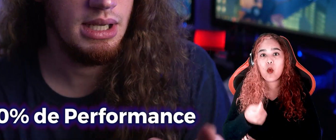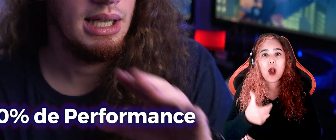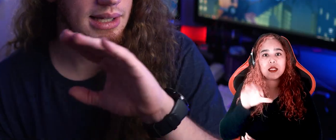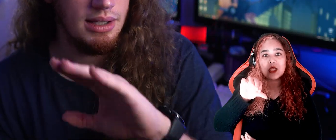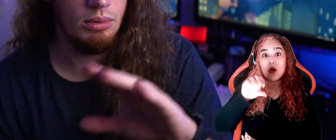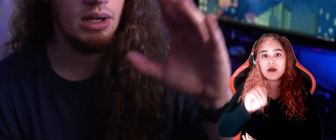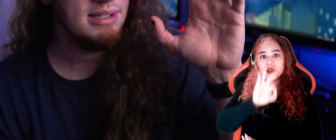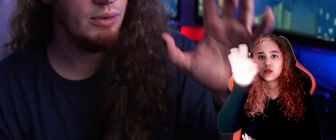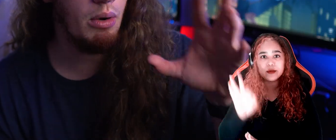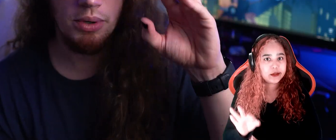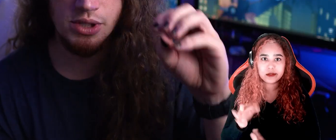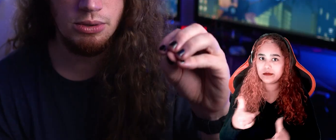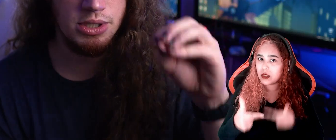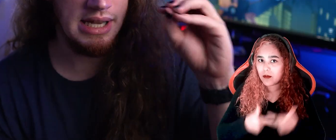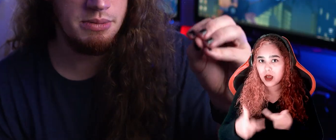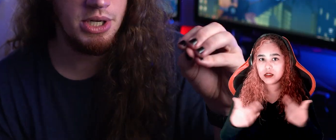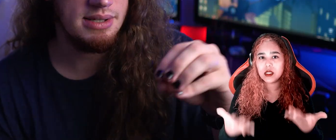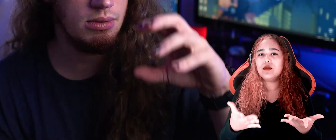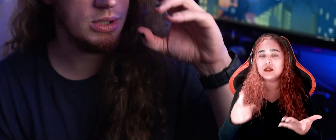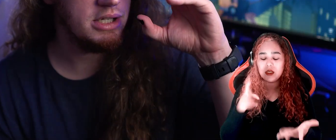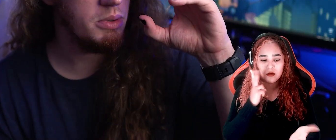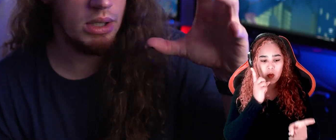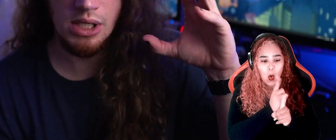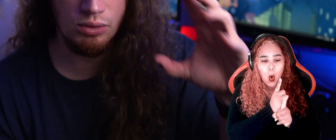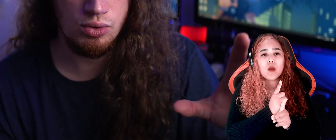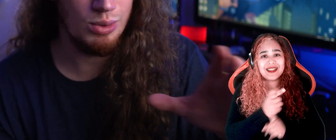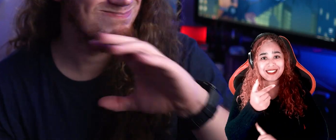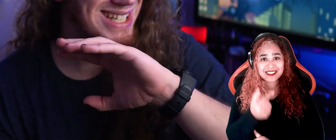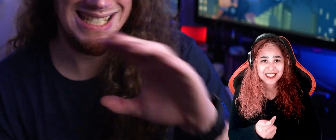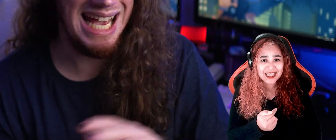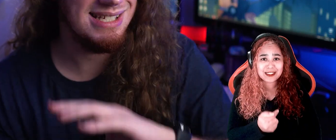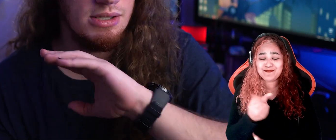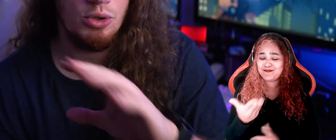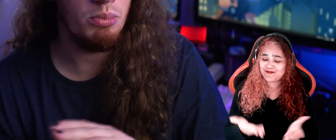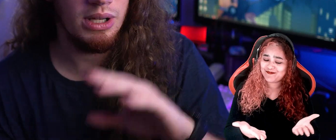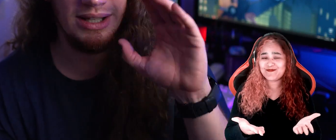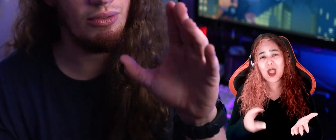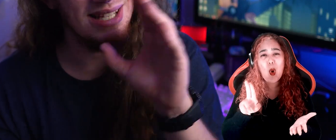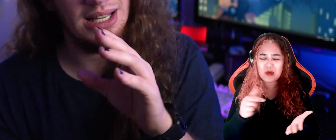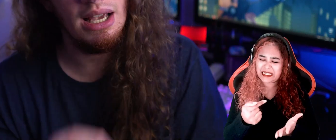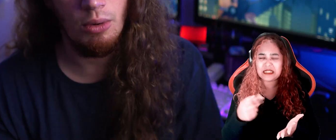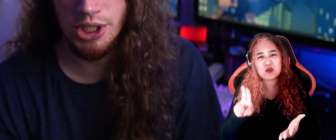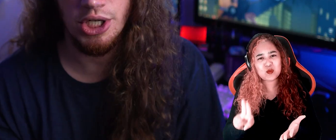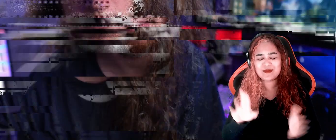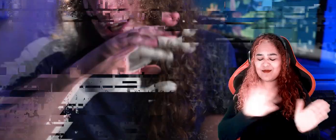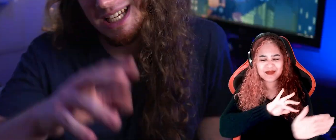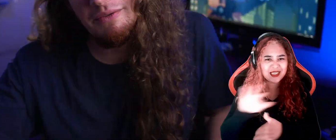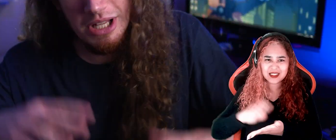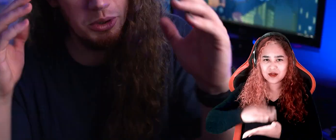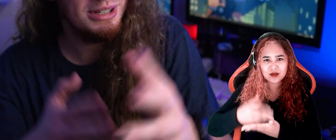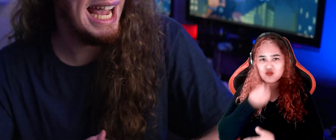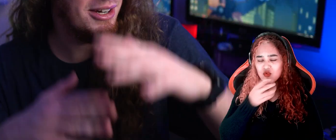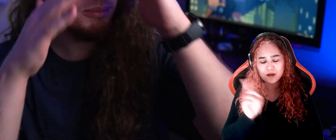performance. Então, você viu lá um processador de 7ª geração, 7400U, esquece, esse notebook não vai ser legal hoje em dia.